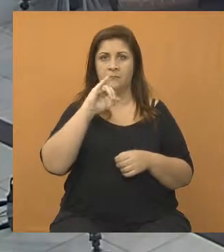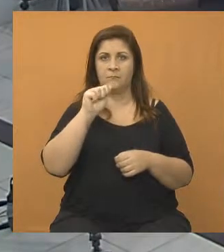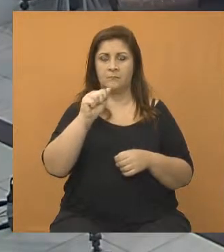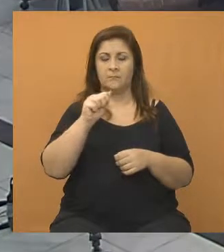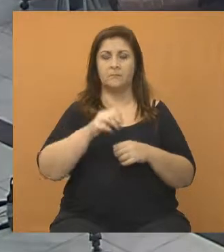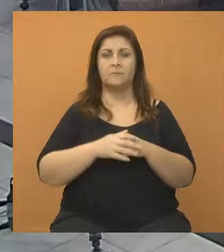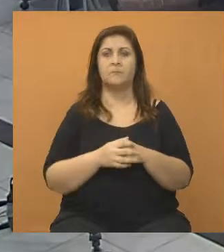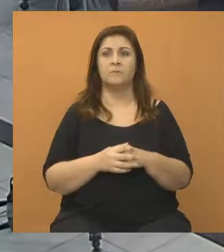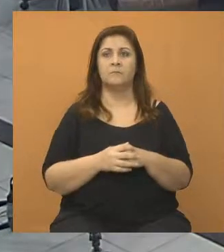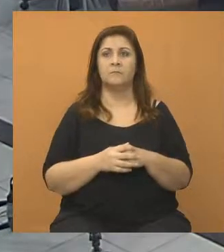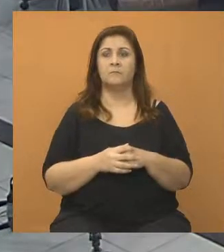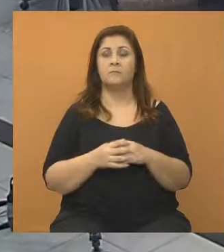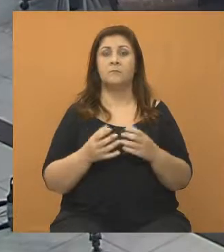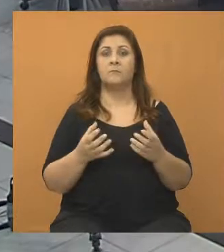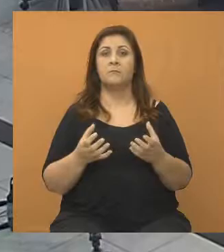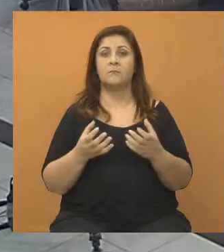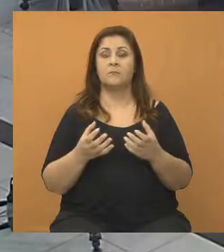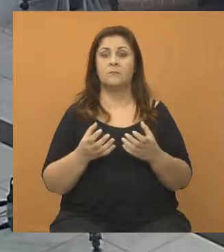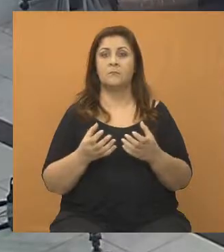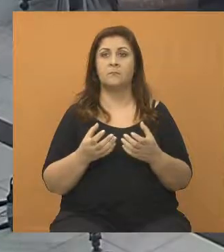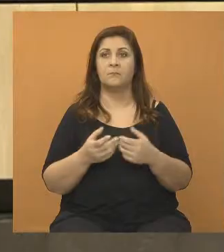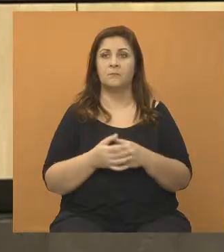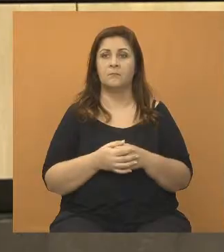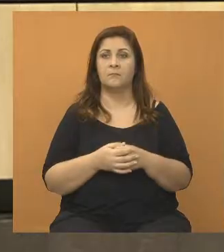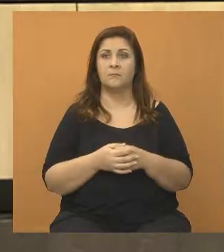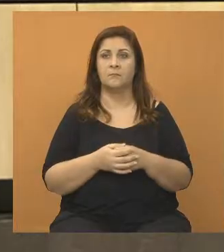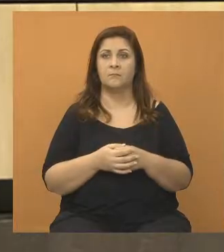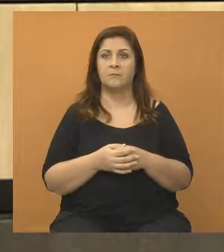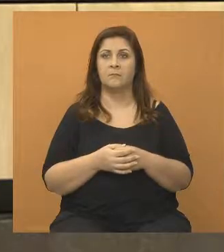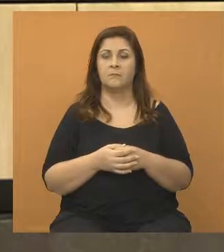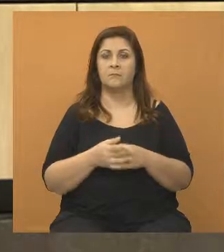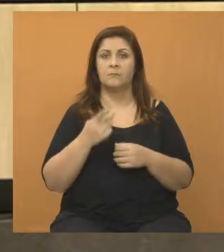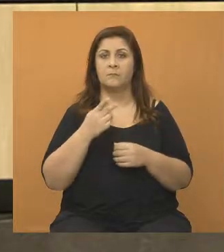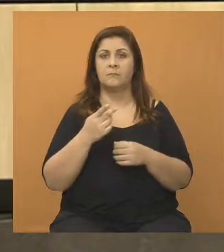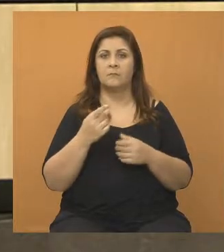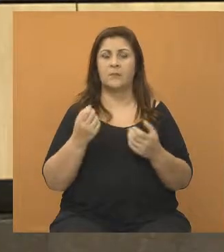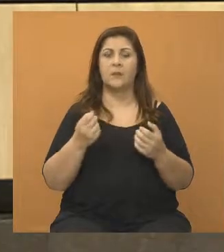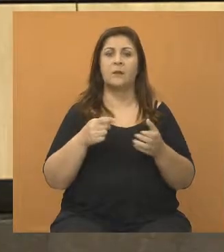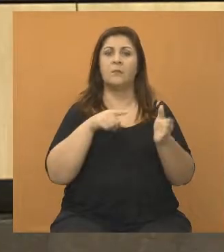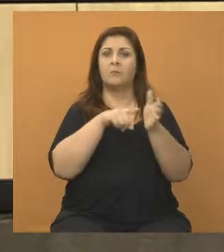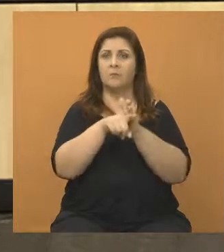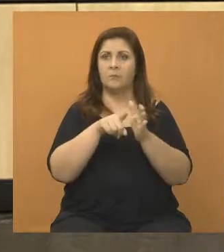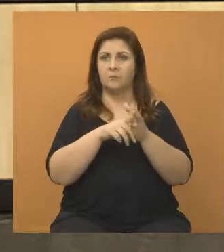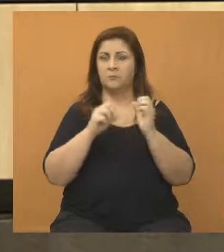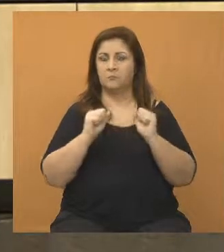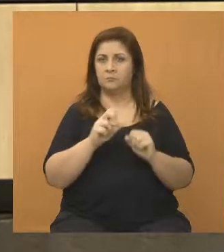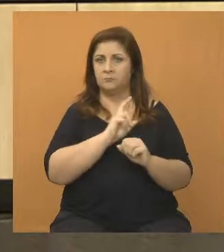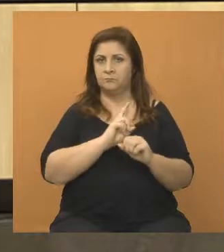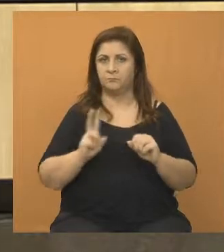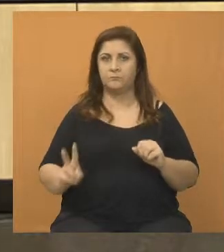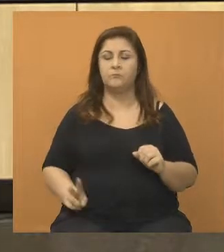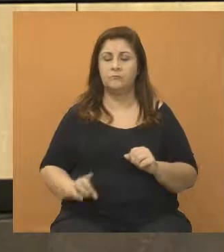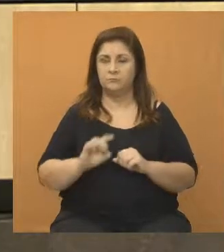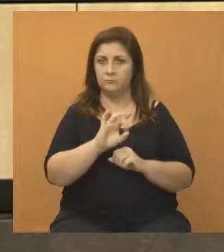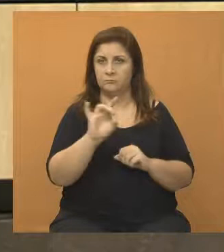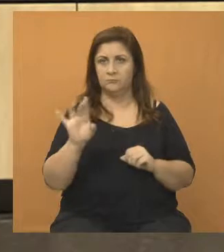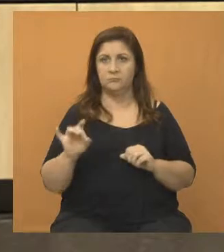Mas abriremos agora para esclarecimento de dúvidas dos vereadores e dos presentes